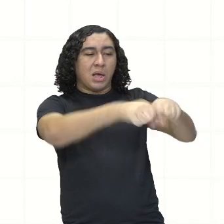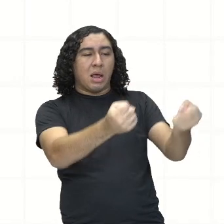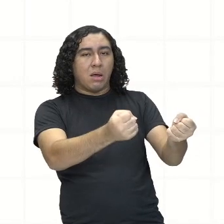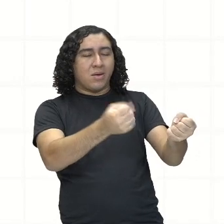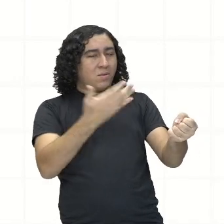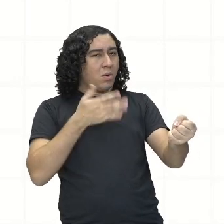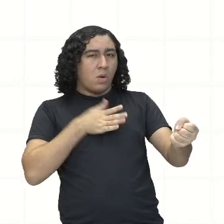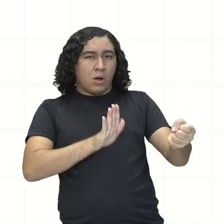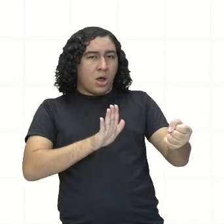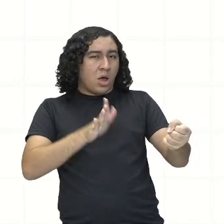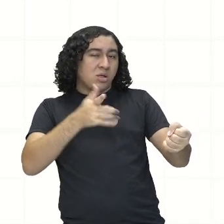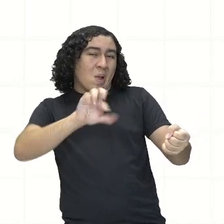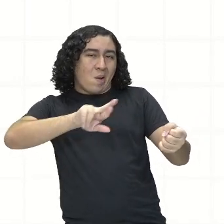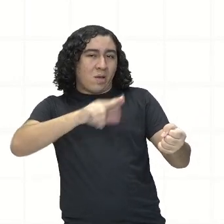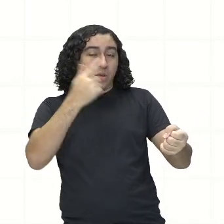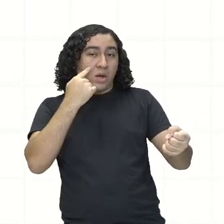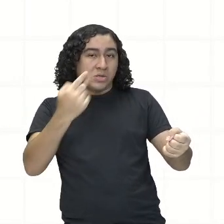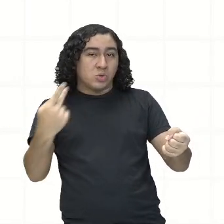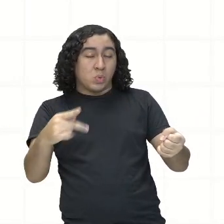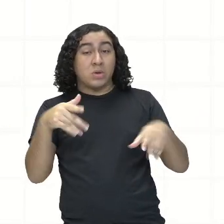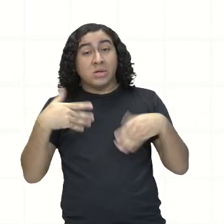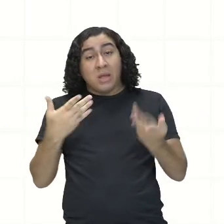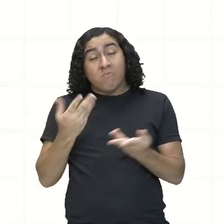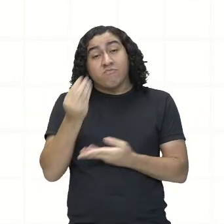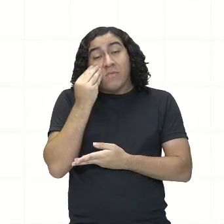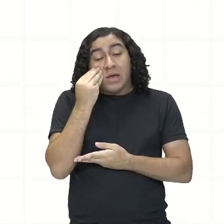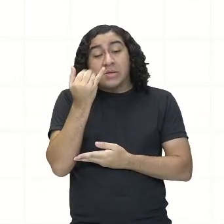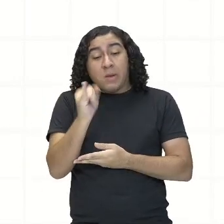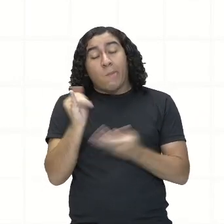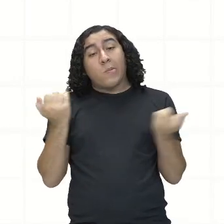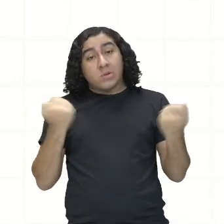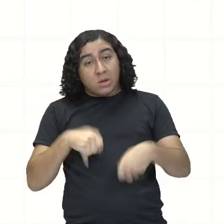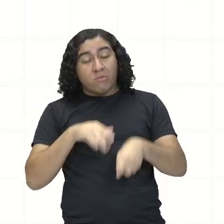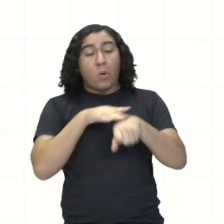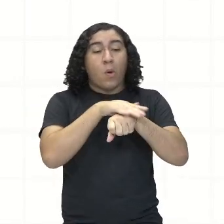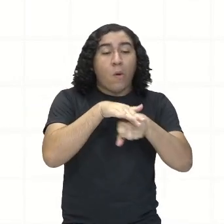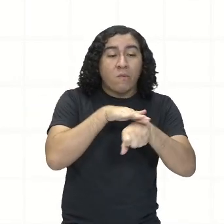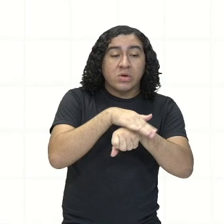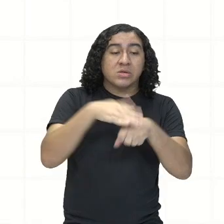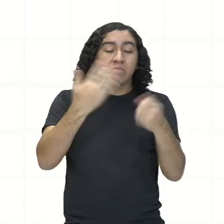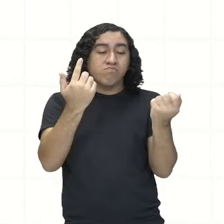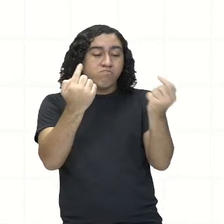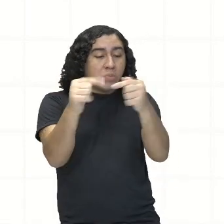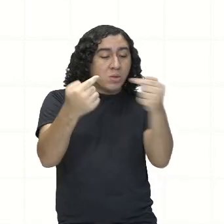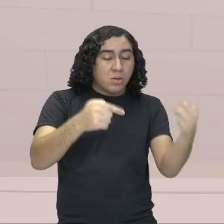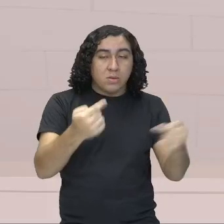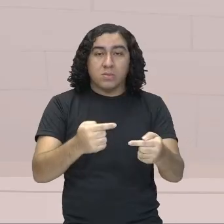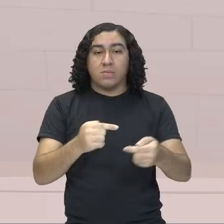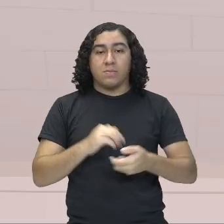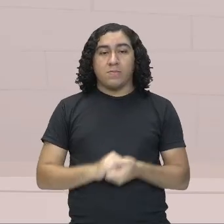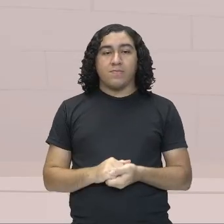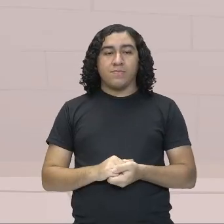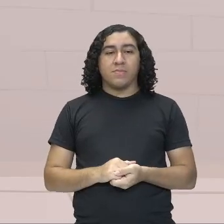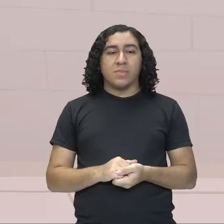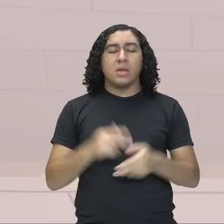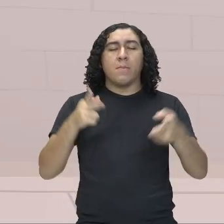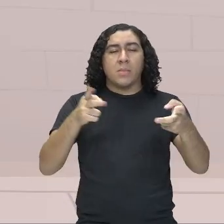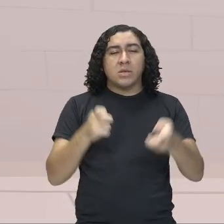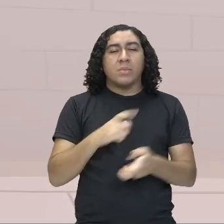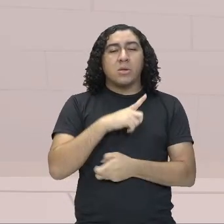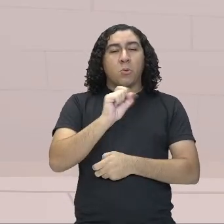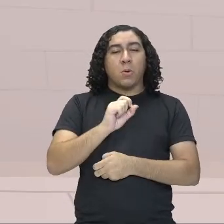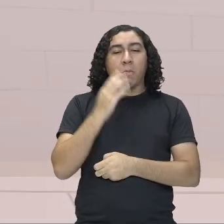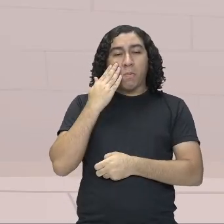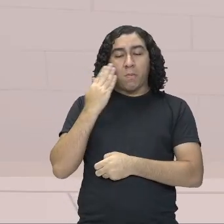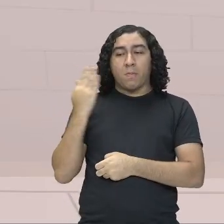ele vai tentar conversar com a Igreja Católica. Observem aqui, ó, que eu tenho o nosso